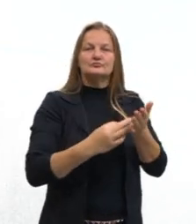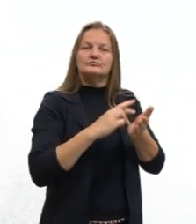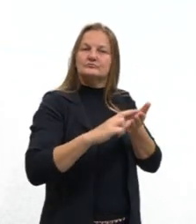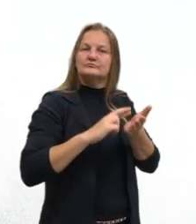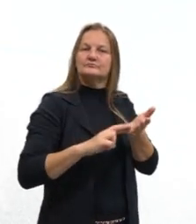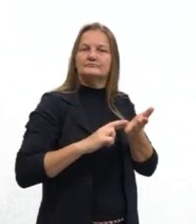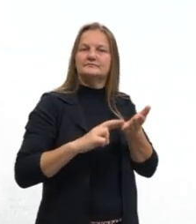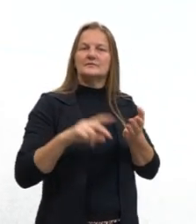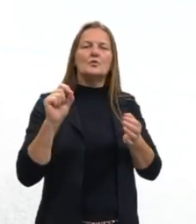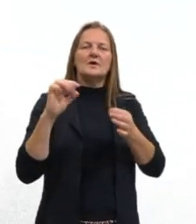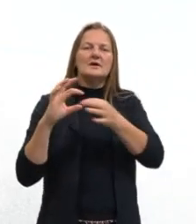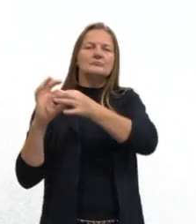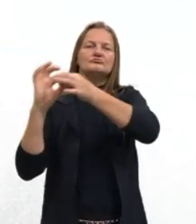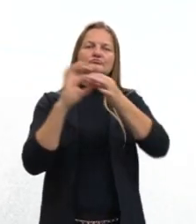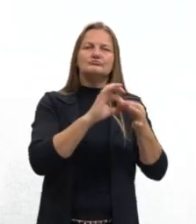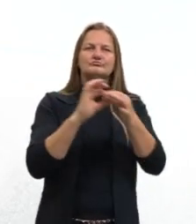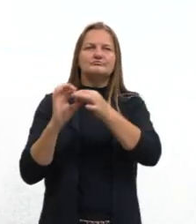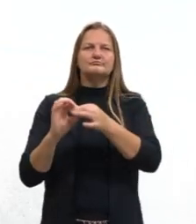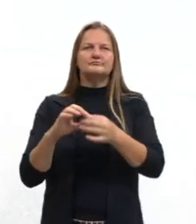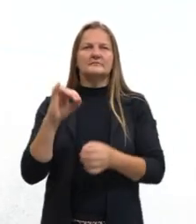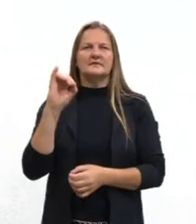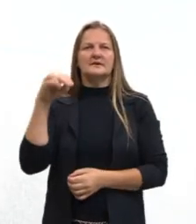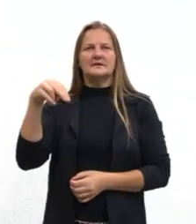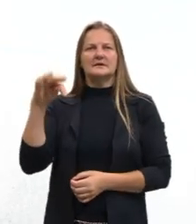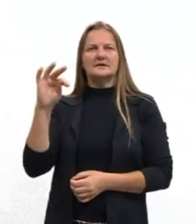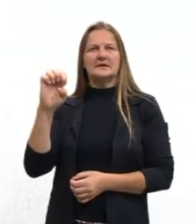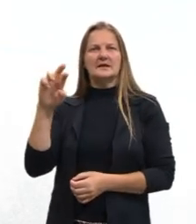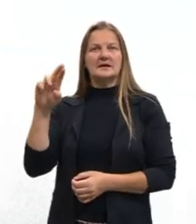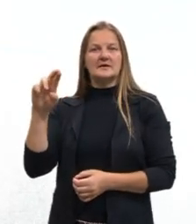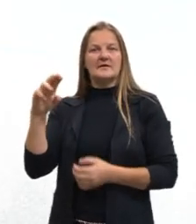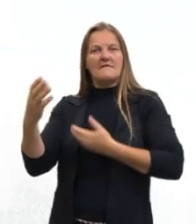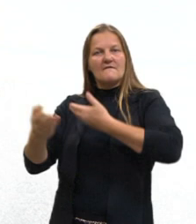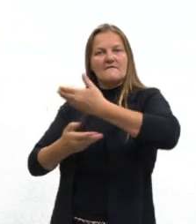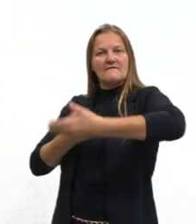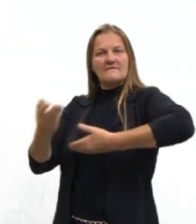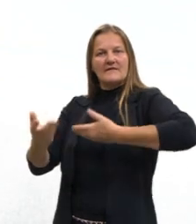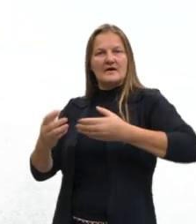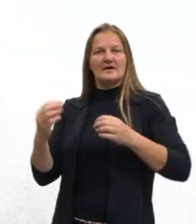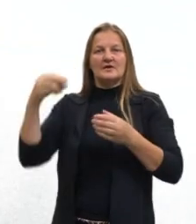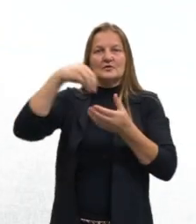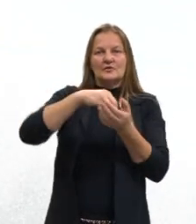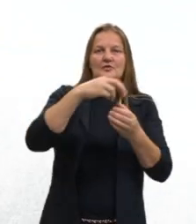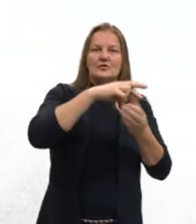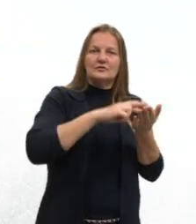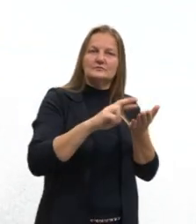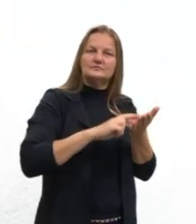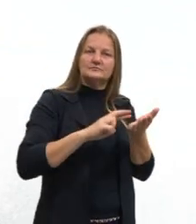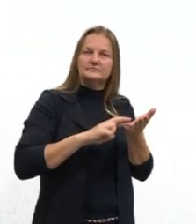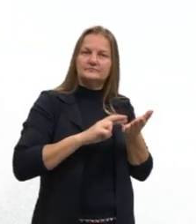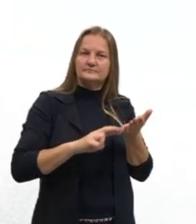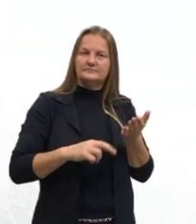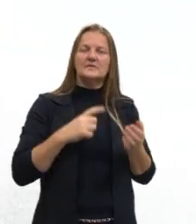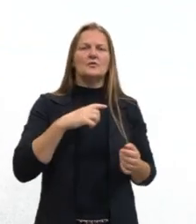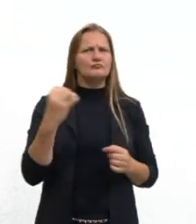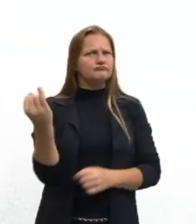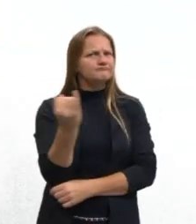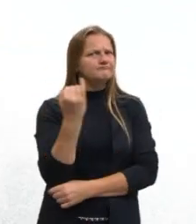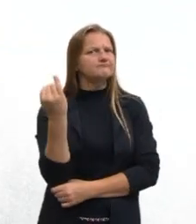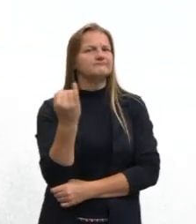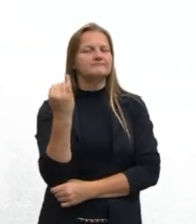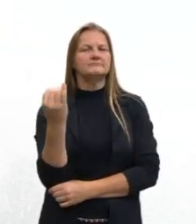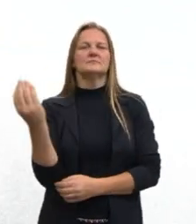que são os conectores interfrasticos na redação isso é algo muito fundamental